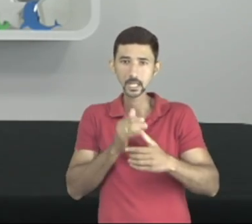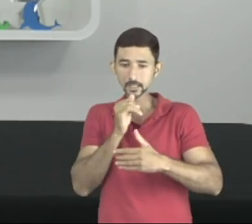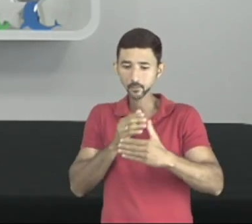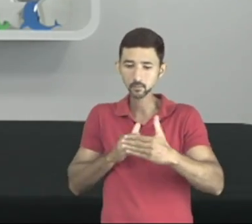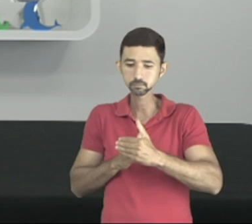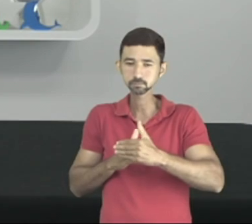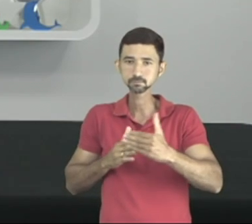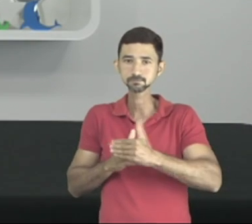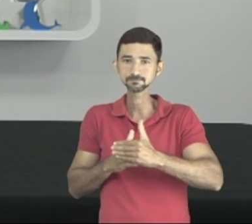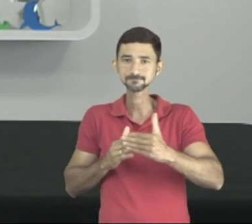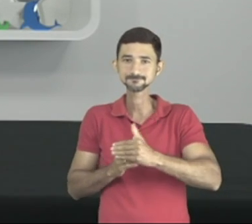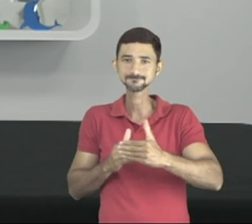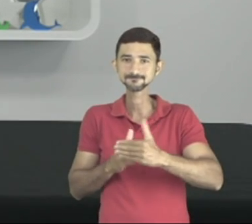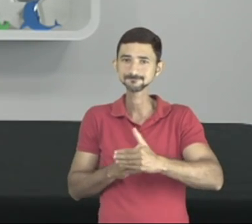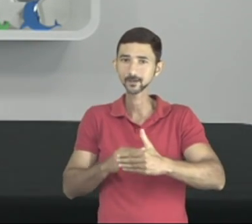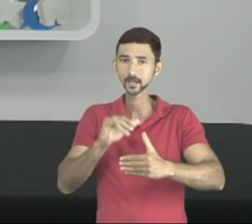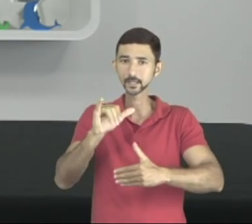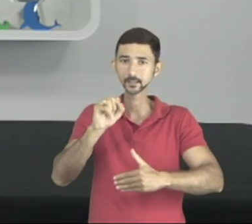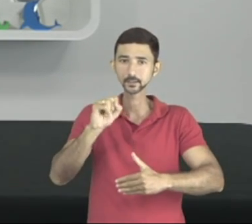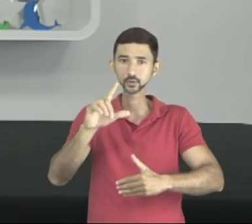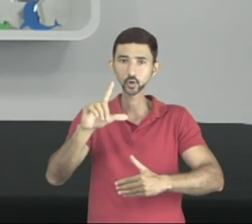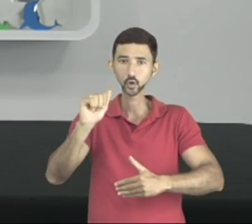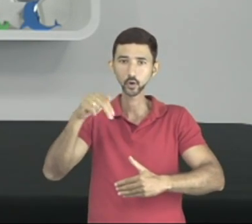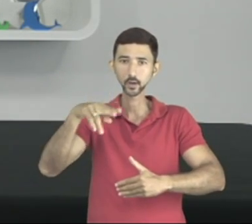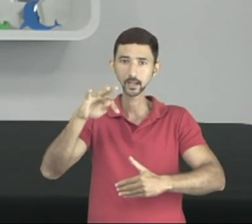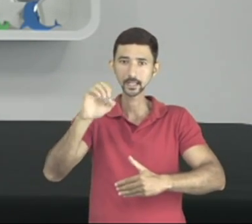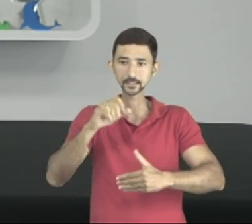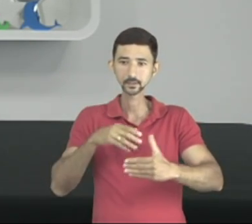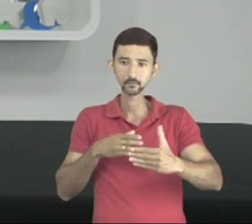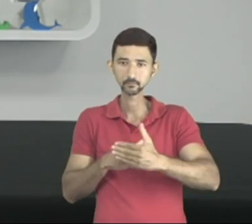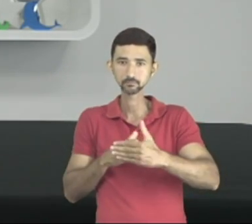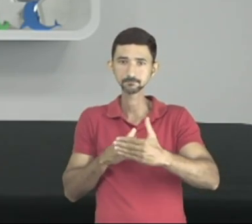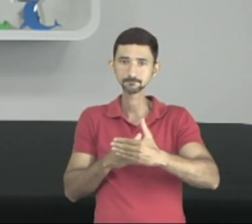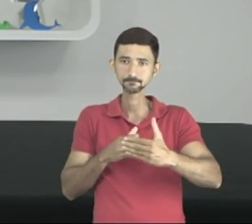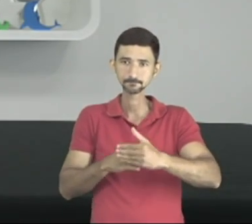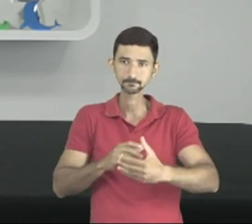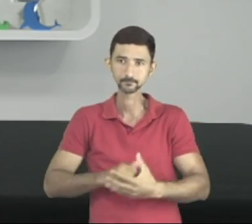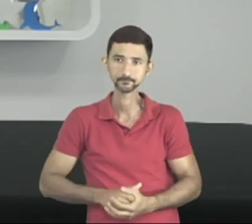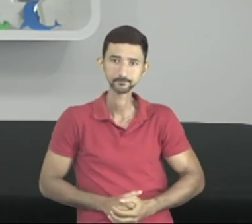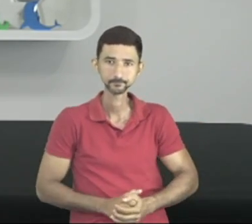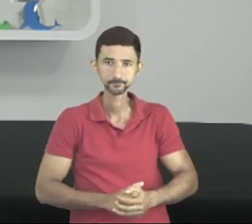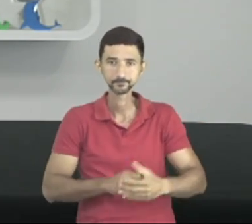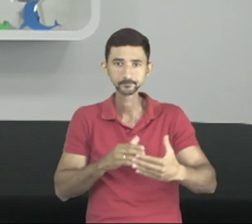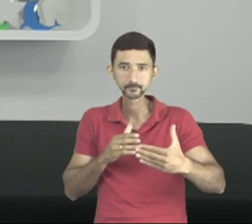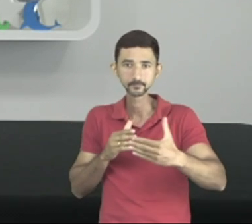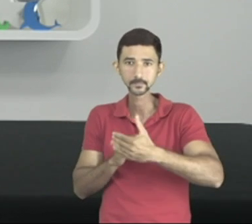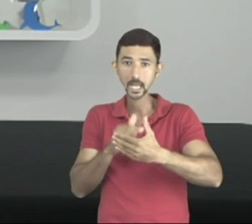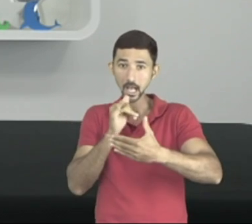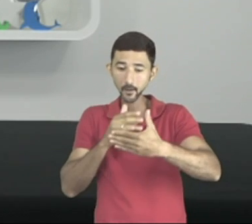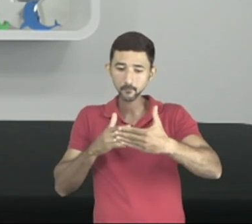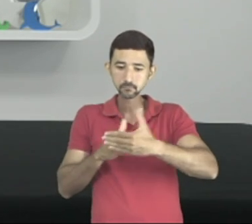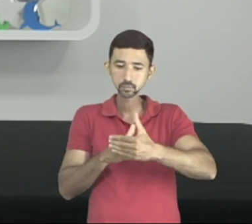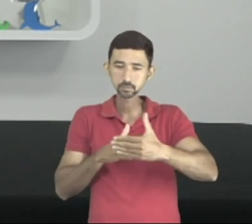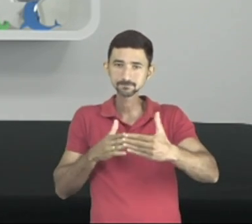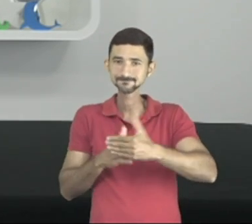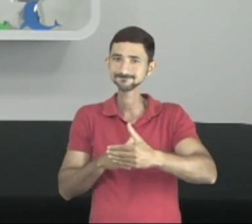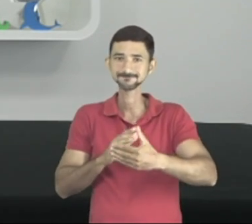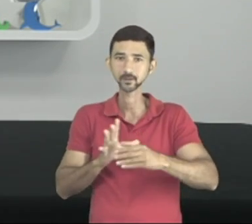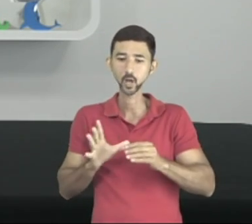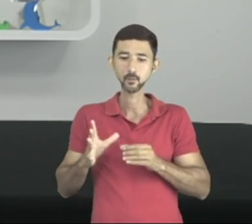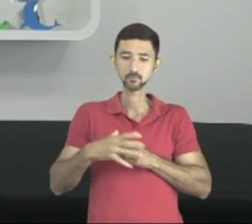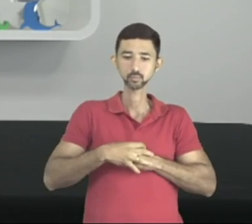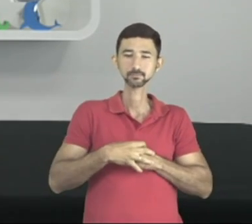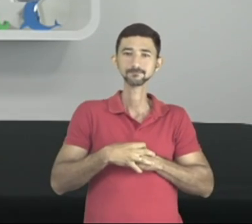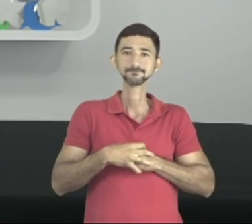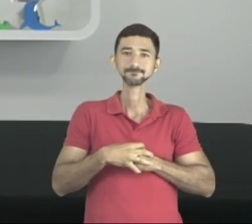calor, é aquele que não deixa passar eletricidade. A gente vai falar agora só de calor. Então o isolante térmico é aquele que não deixa passar calor. São